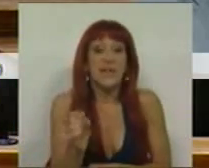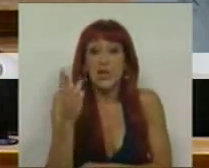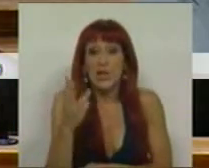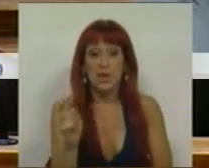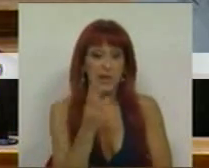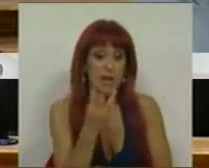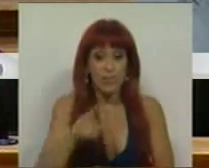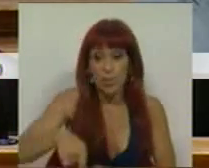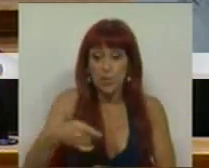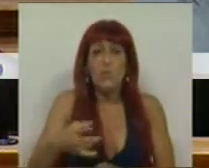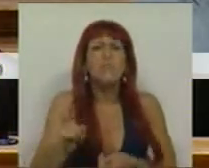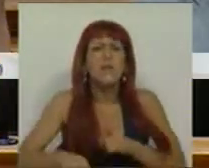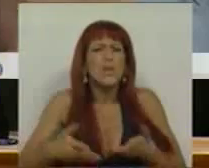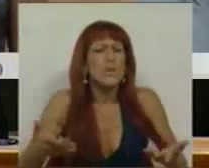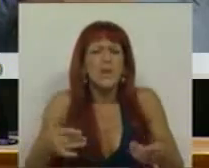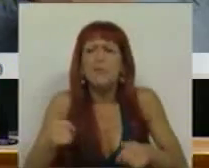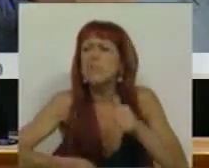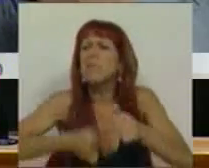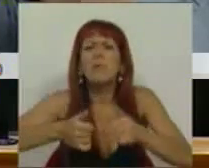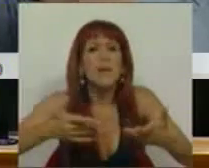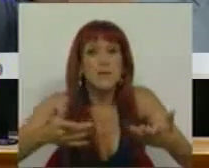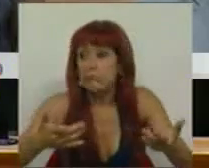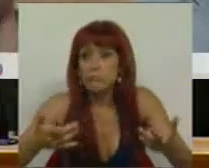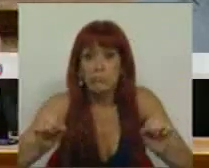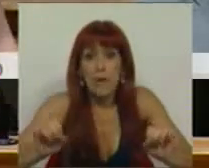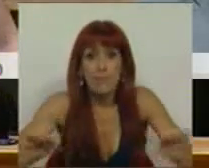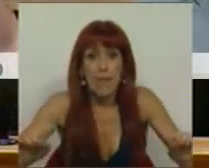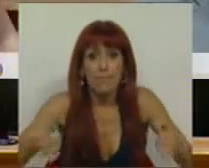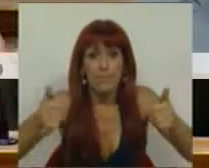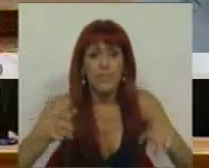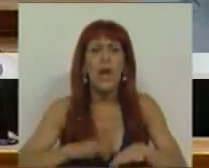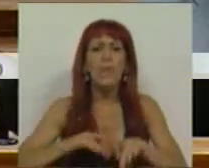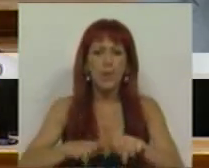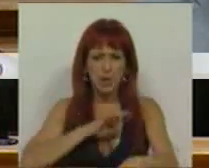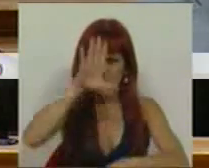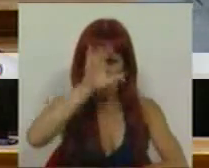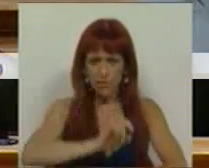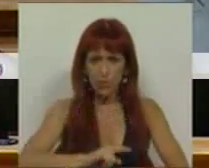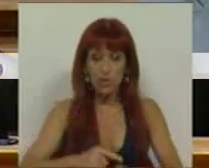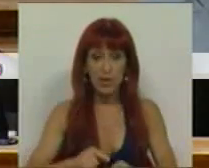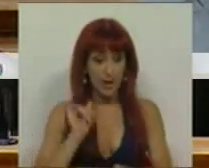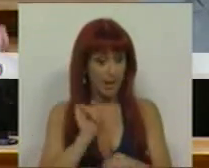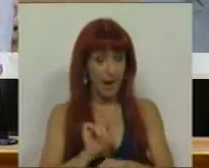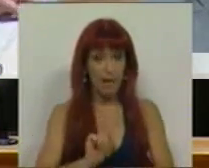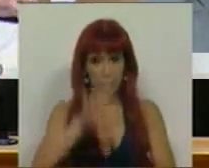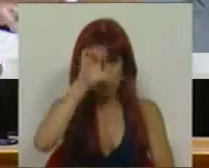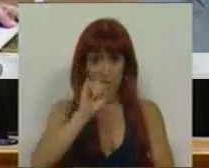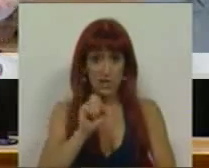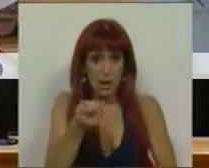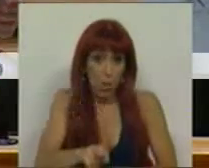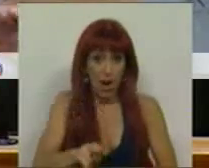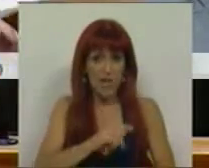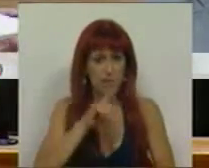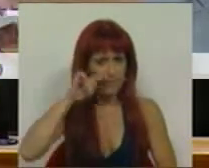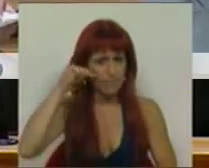trimestre, 3,9. Mas o que é que está a correr bem? Não está a correr nada bem. E é por isso, Sr. Ministro, que a carta do Ministro Vítor Gaspar é